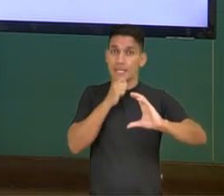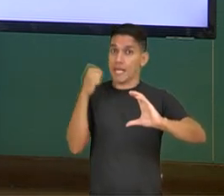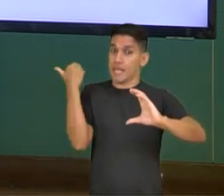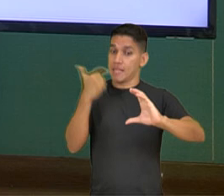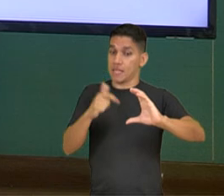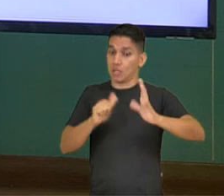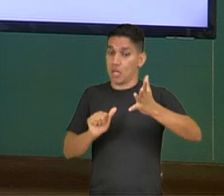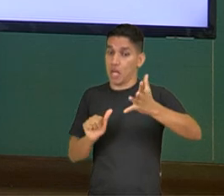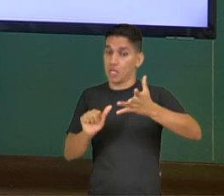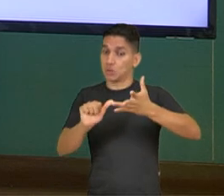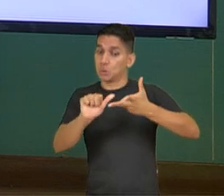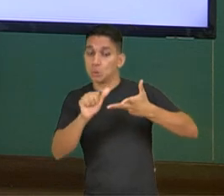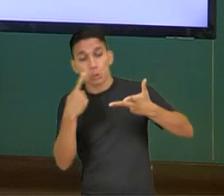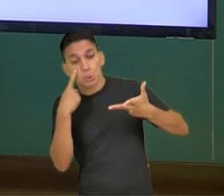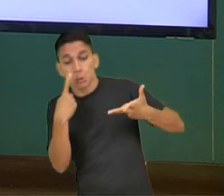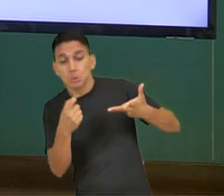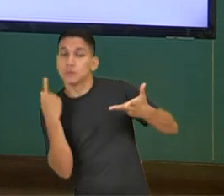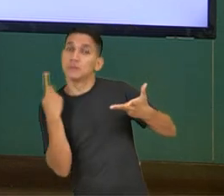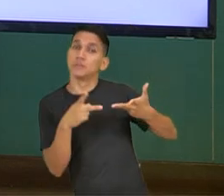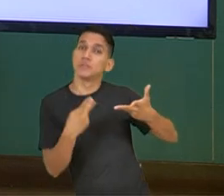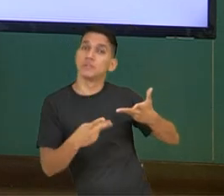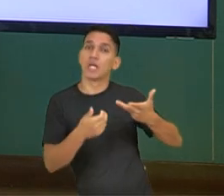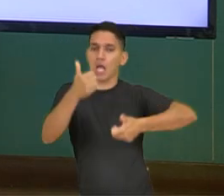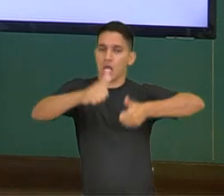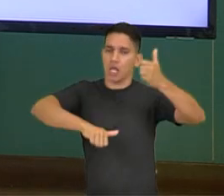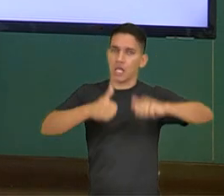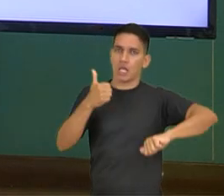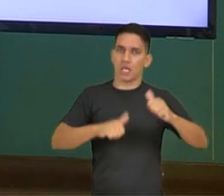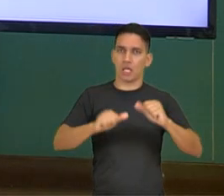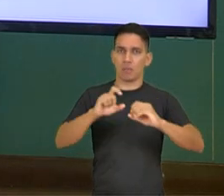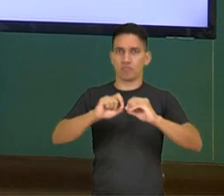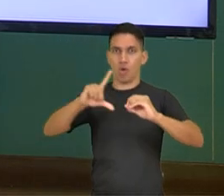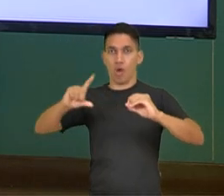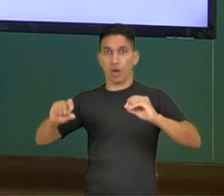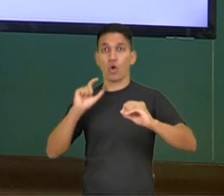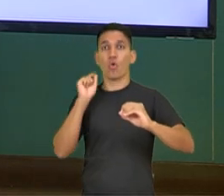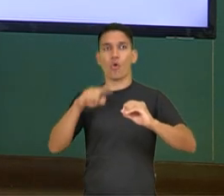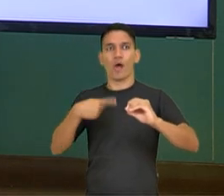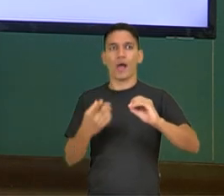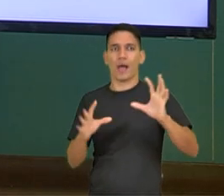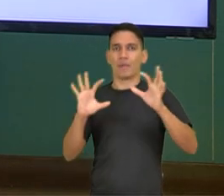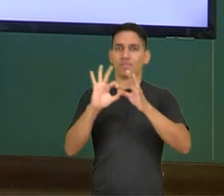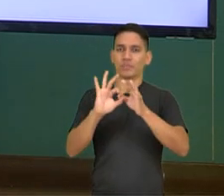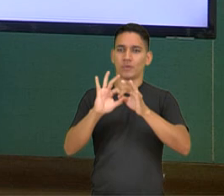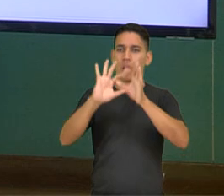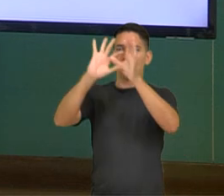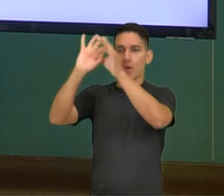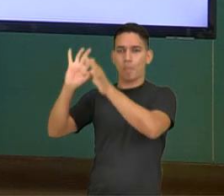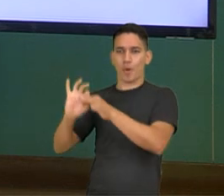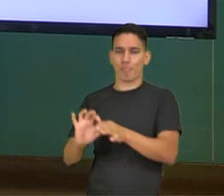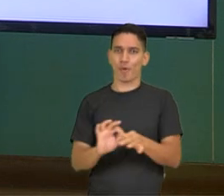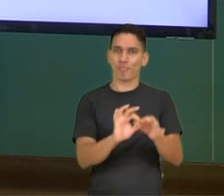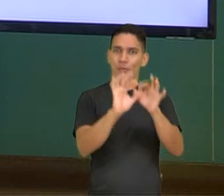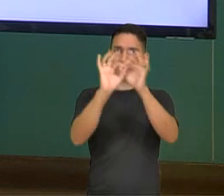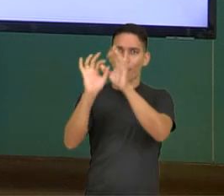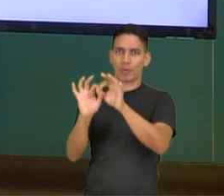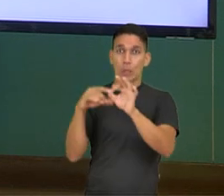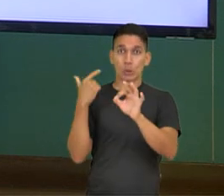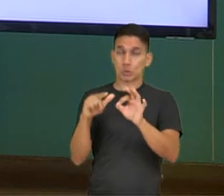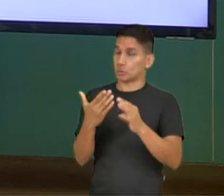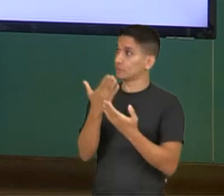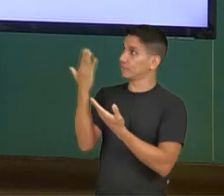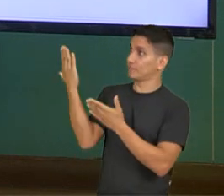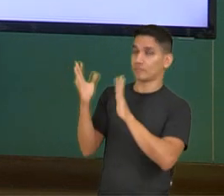substância interessante também da química orgânica, que são os anéis aromáticos, tá? Não